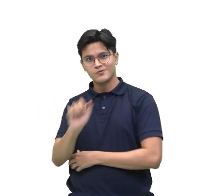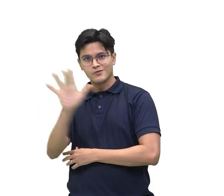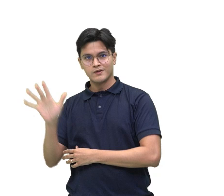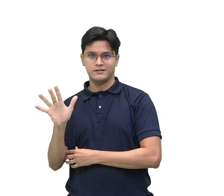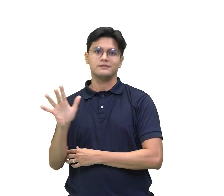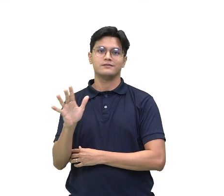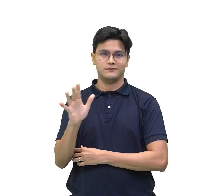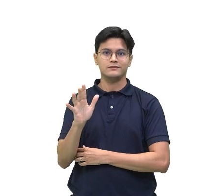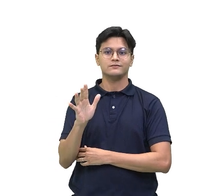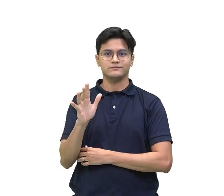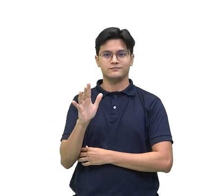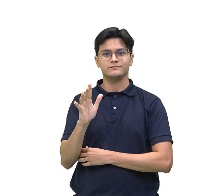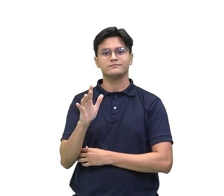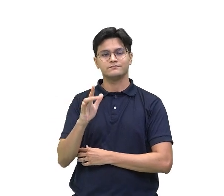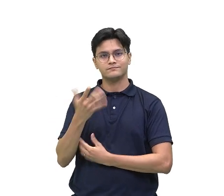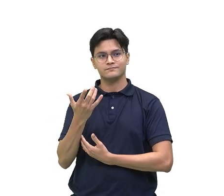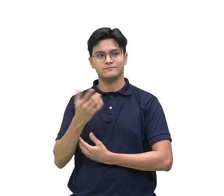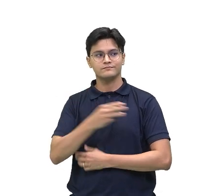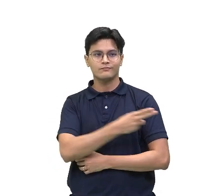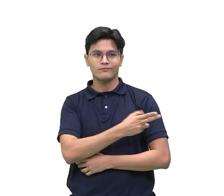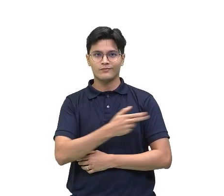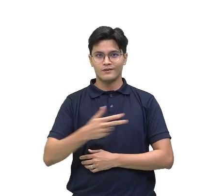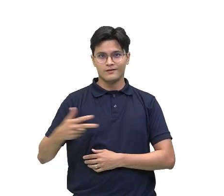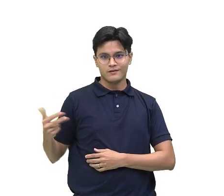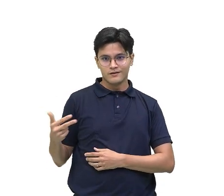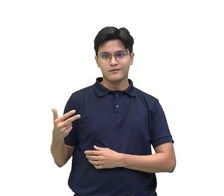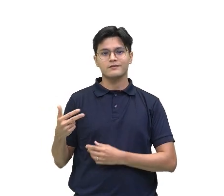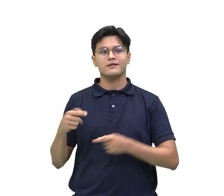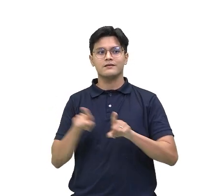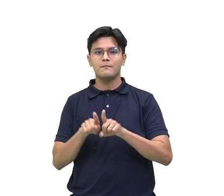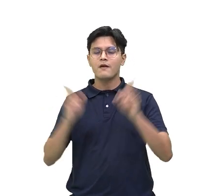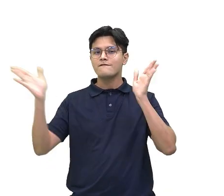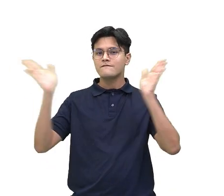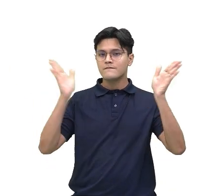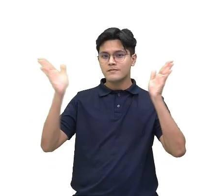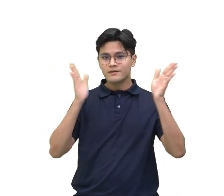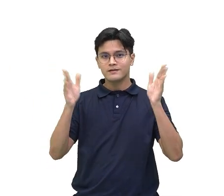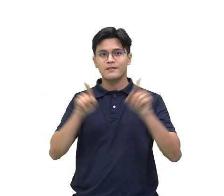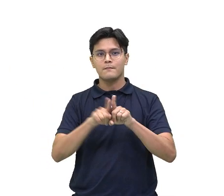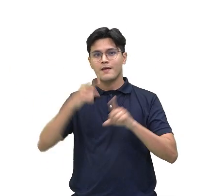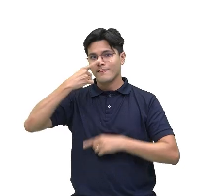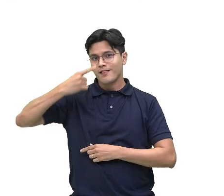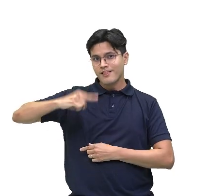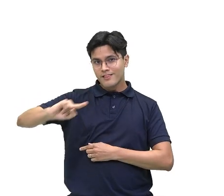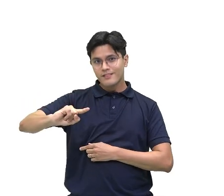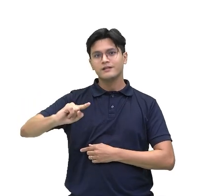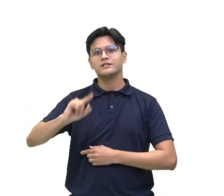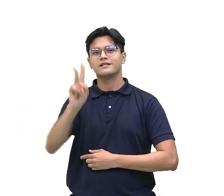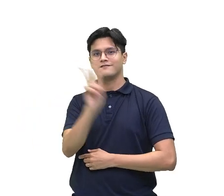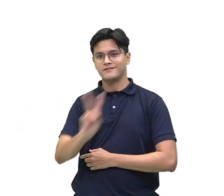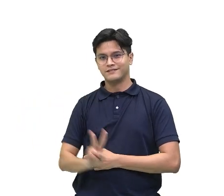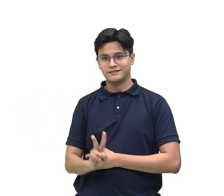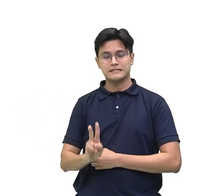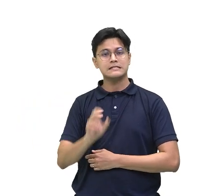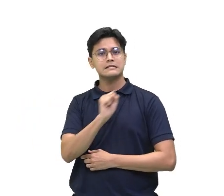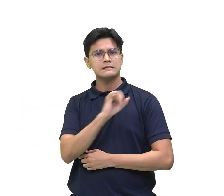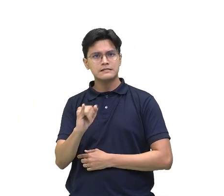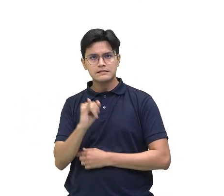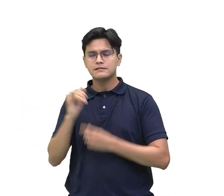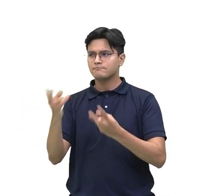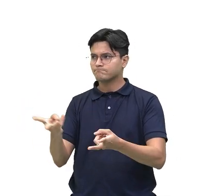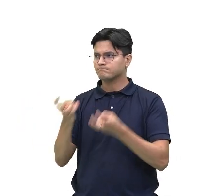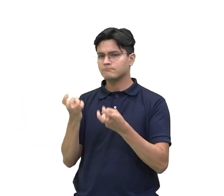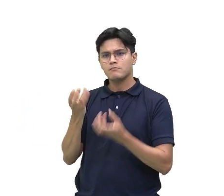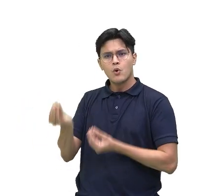a Malásia, Filipinas, Tailândia e Vietnã. Se a gente observar o desenvolvimento desses